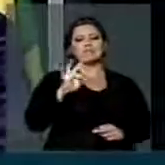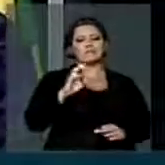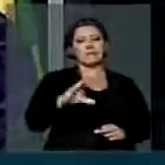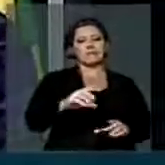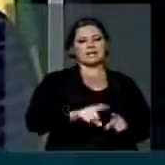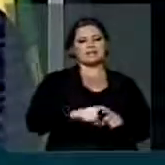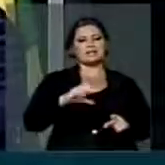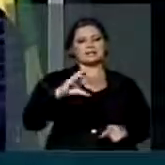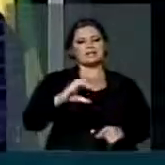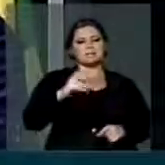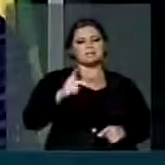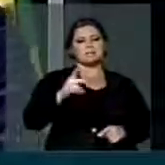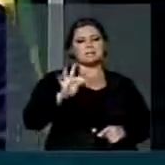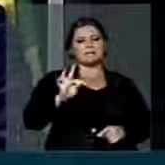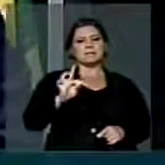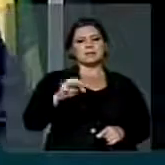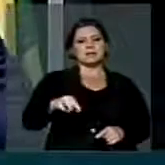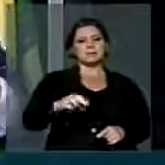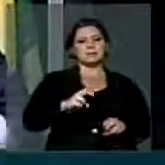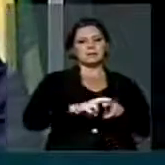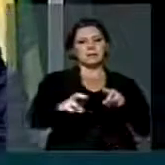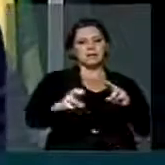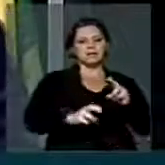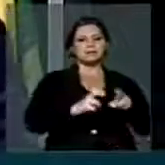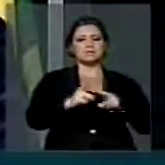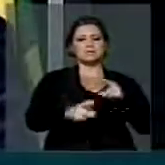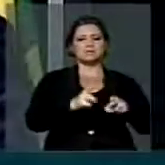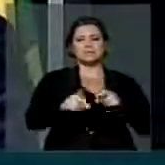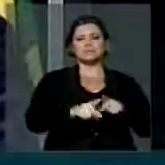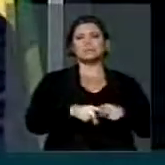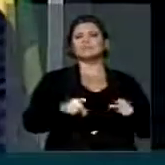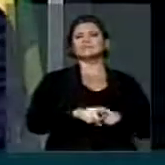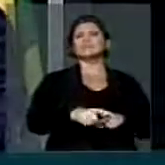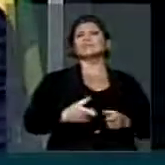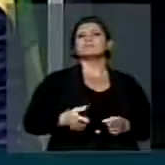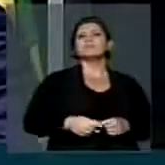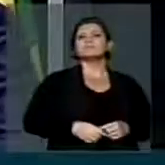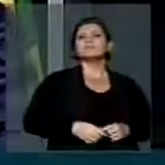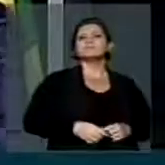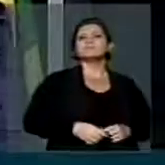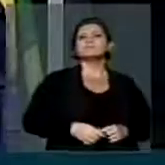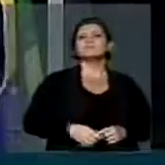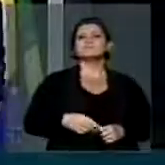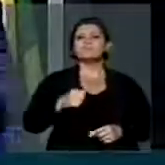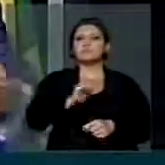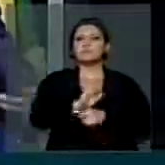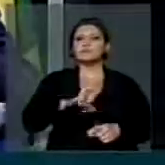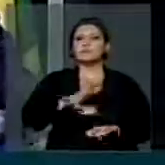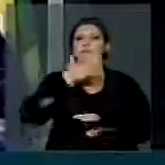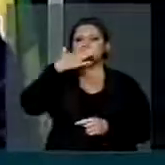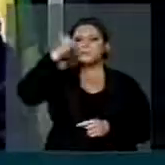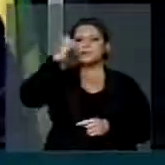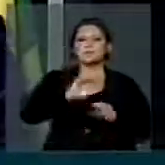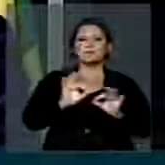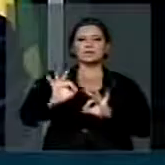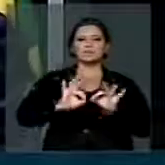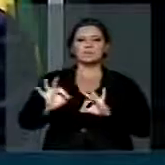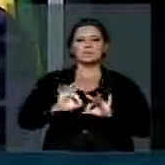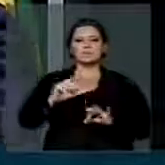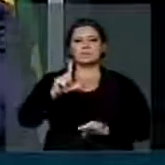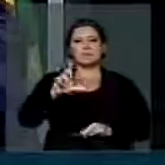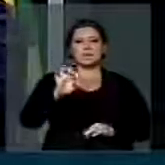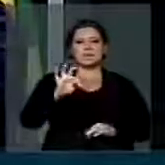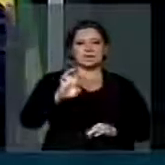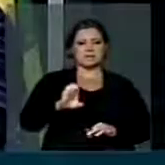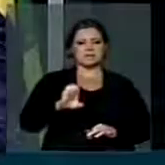obras da CPTM, dos trens metropolitanos, a Companhia Paulista de Trens Metropolitanos, e o metrô, para poder melhorar toda aquela estrutura na Zona Leste de